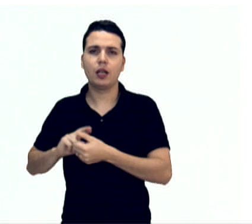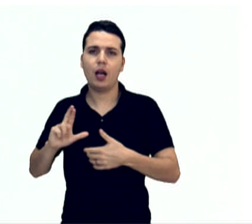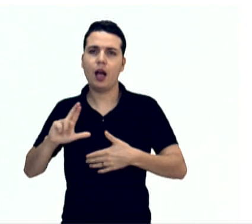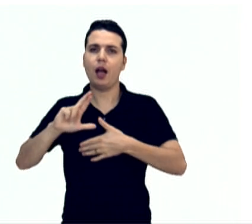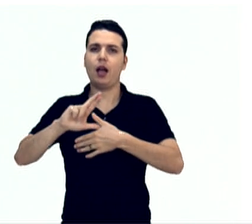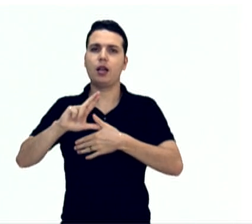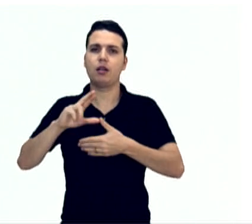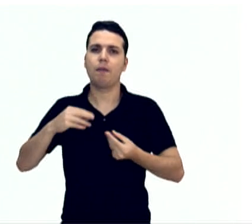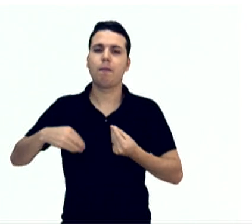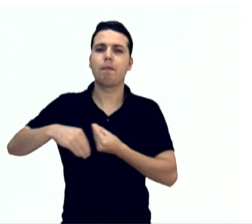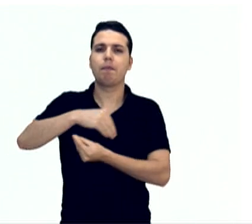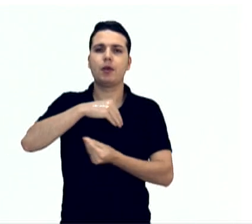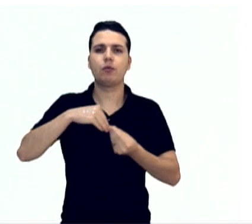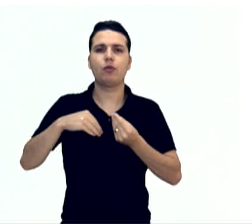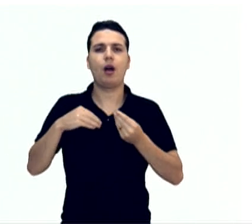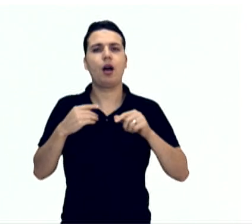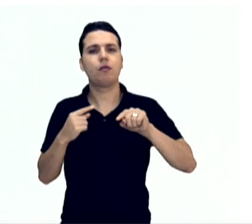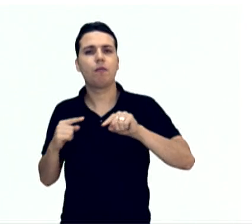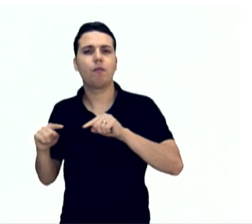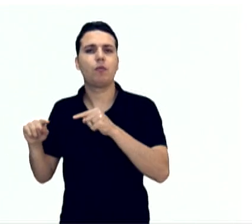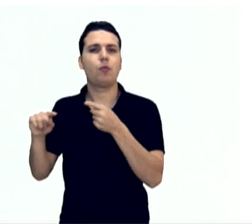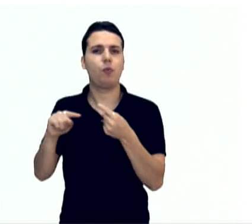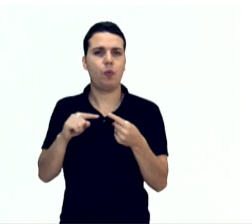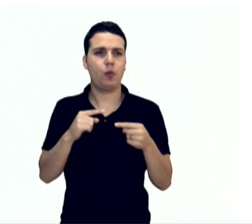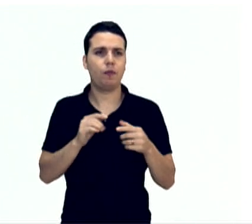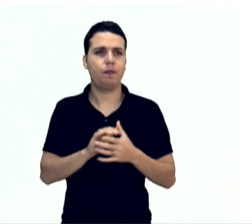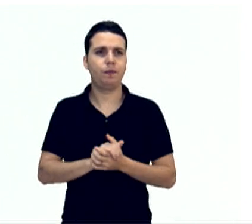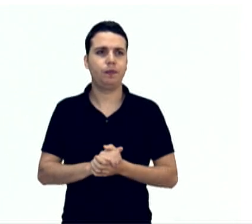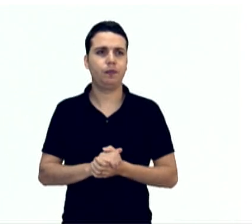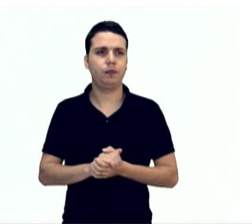junto com a questão da musicalidade, né?